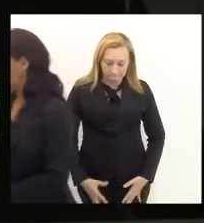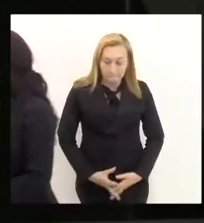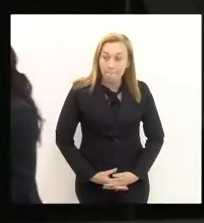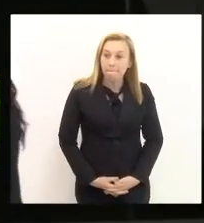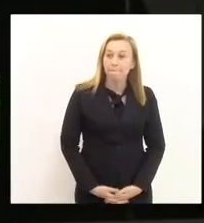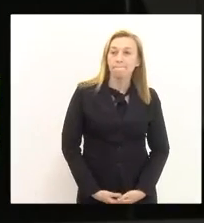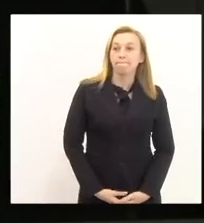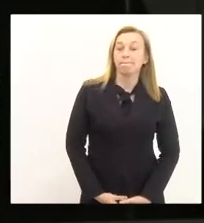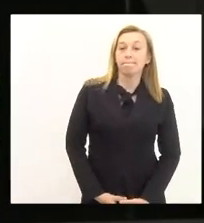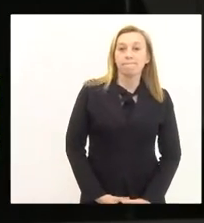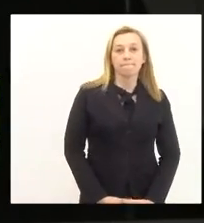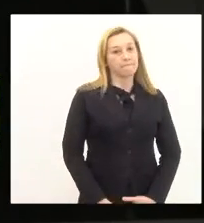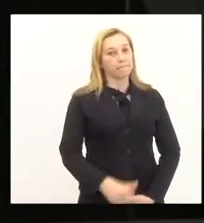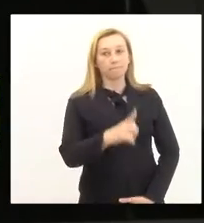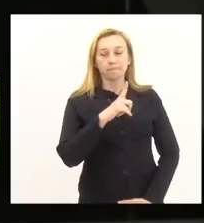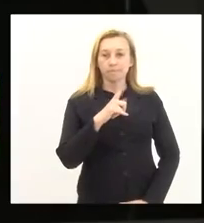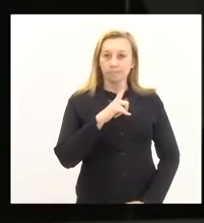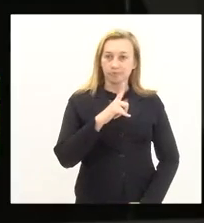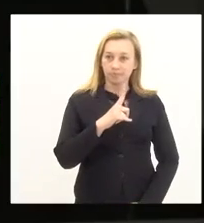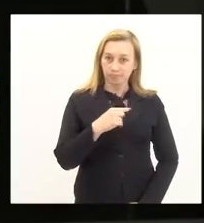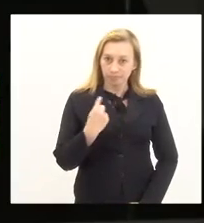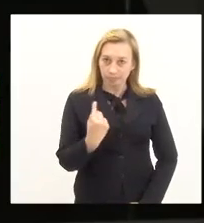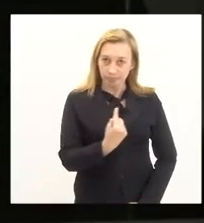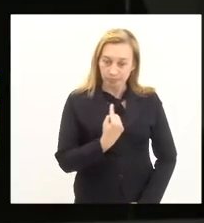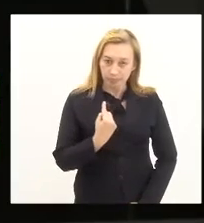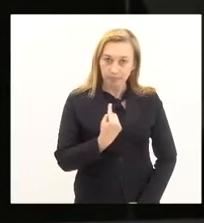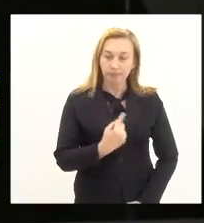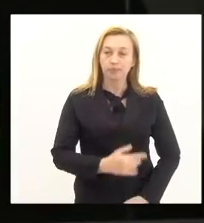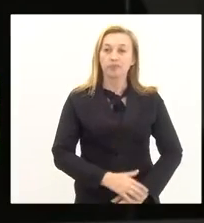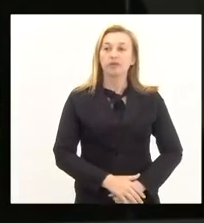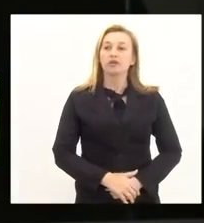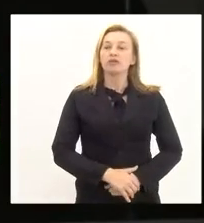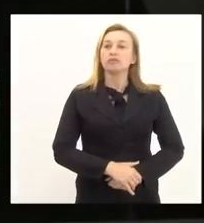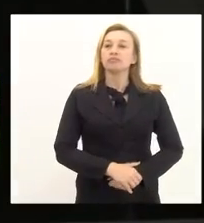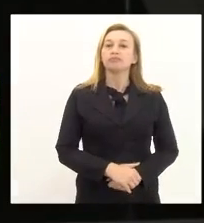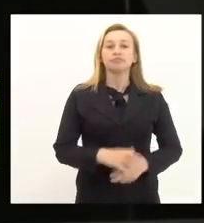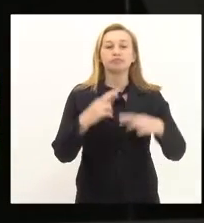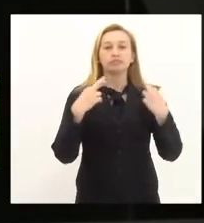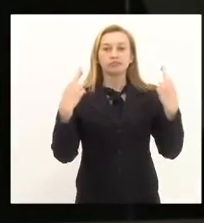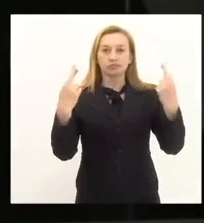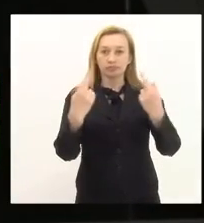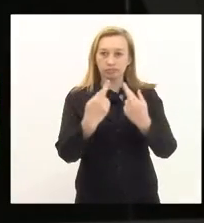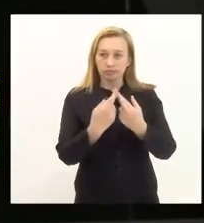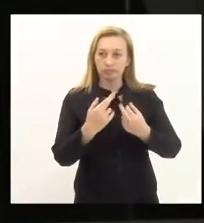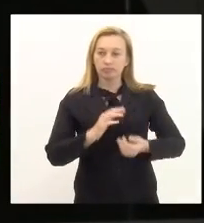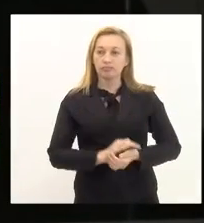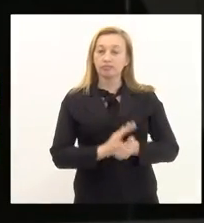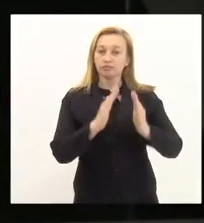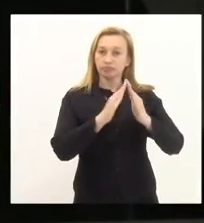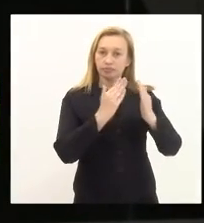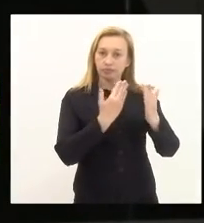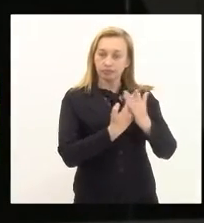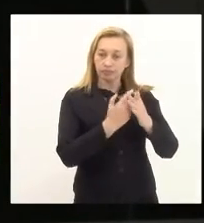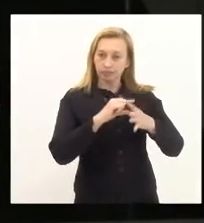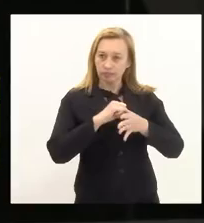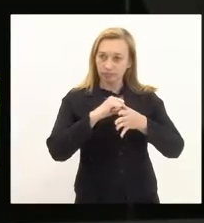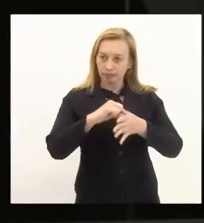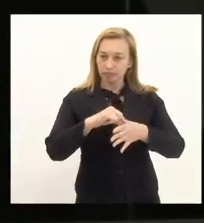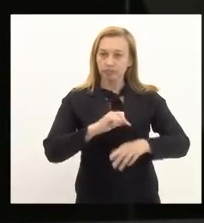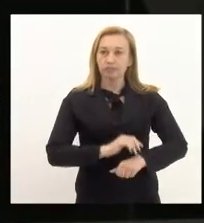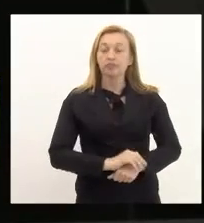nós tivéssemos de uma forma antecipada a reunião do colégio de líderes